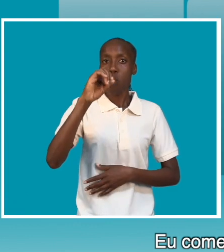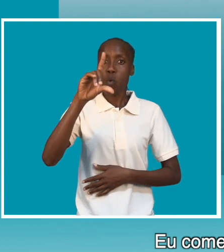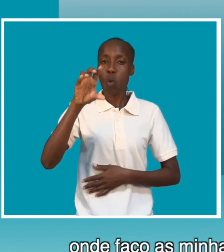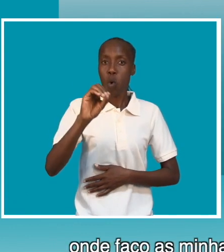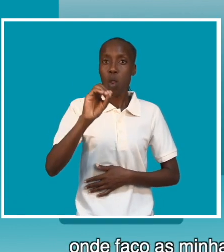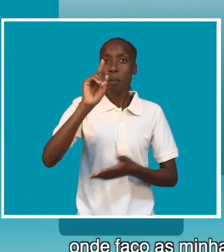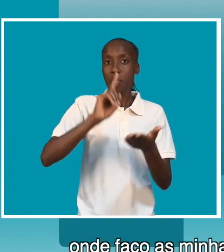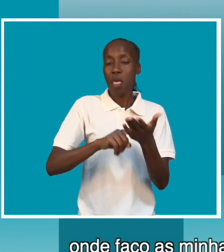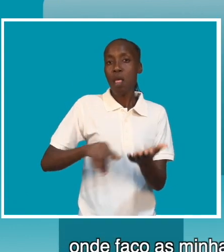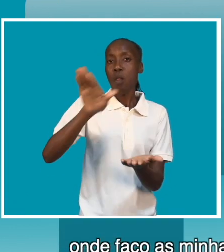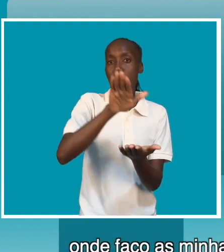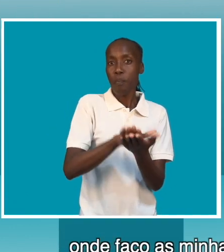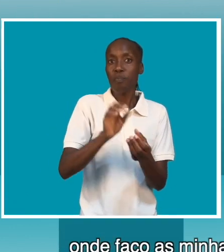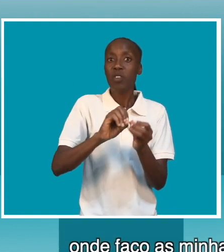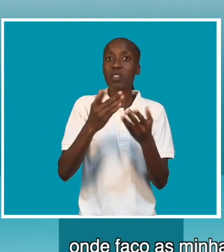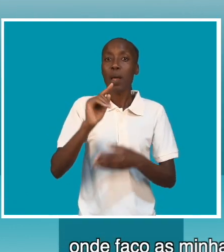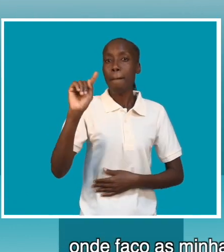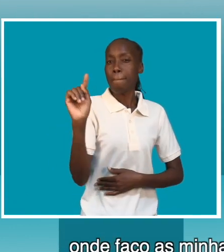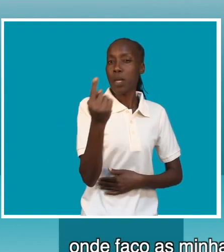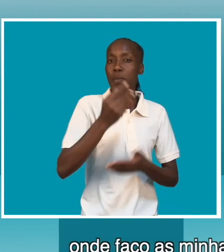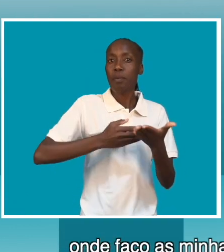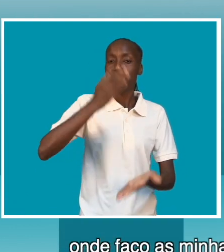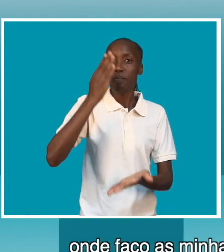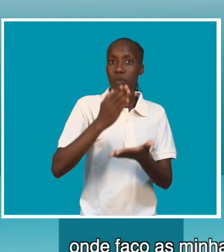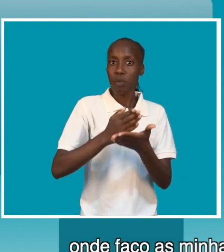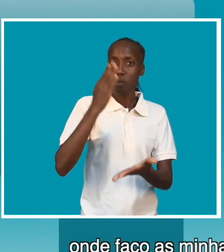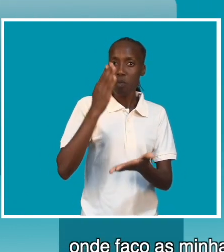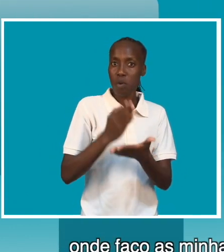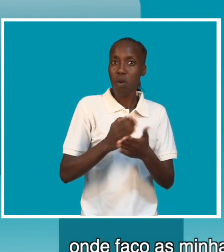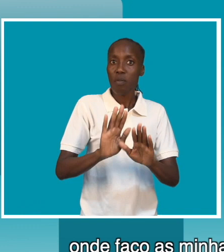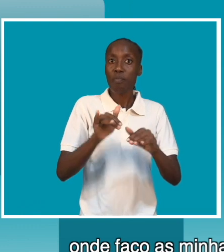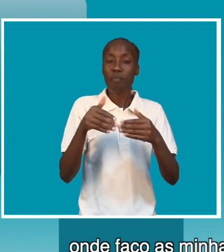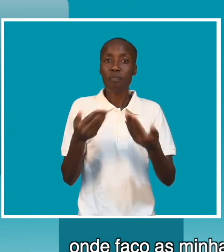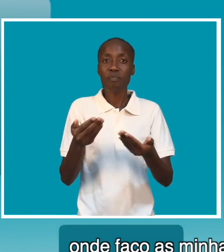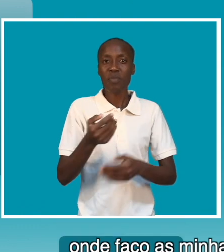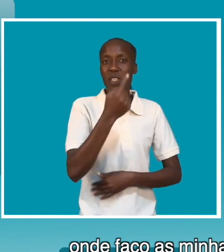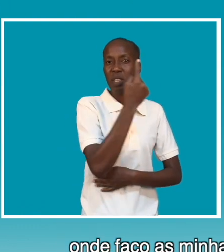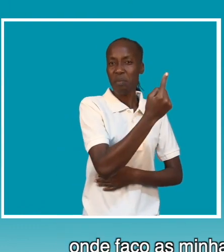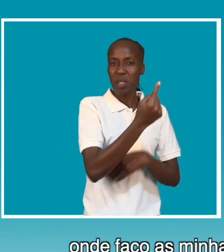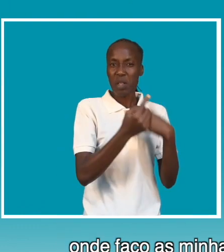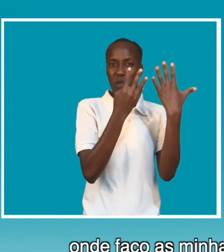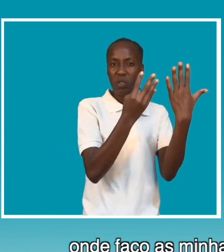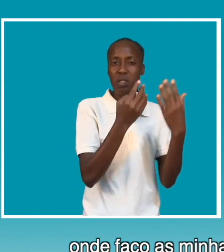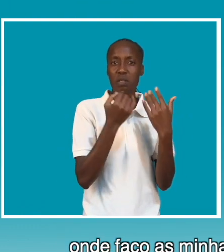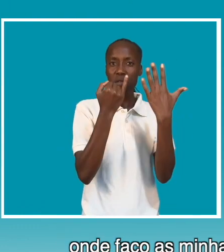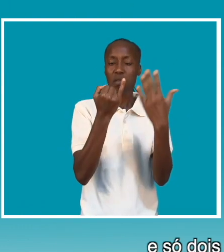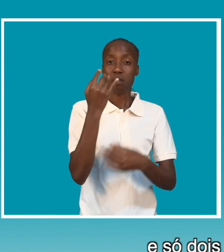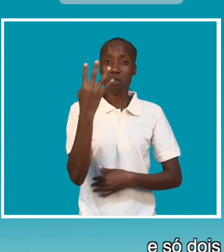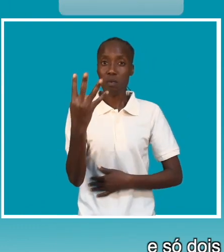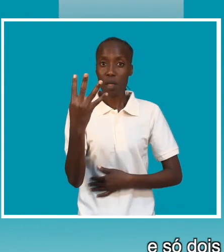publicidade para onde faço as minhas primeiras provas aí por volta de 1964